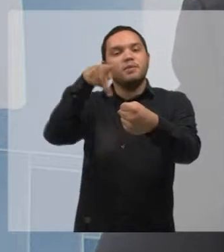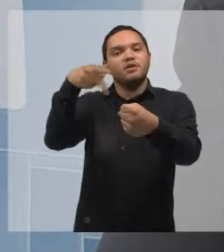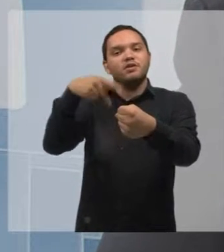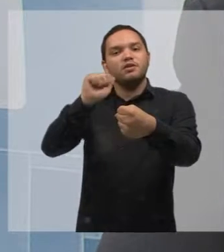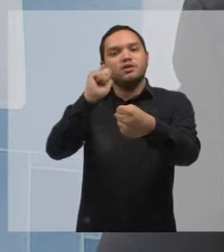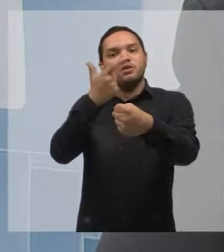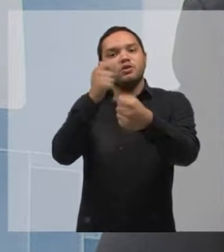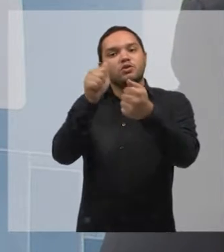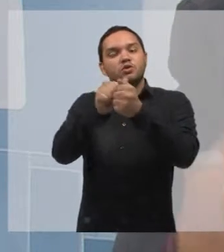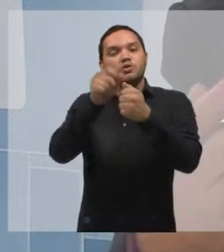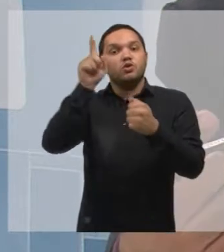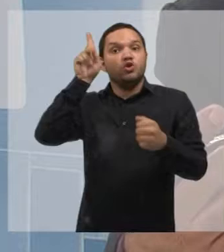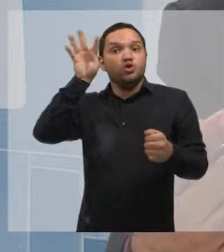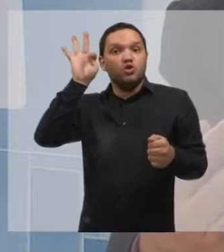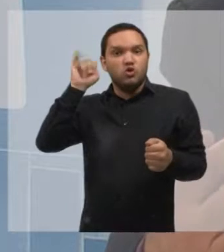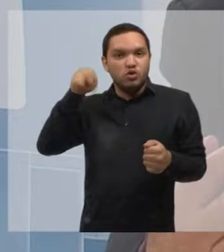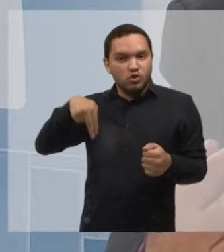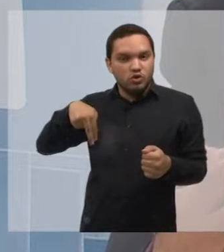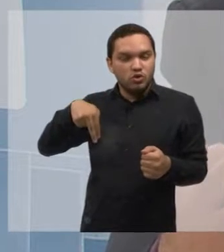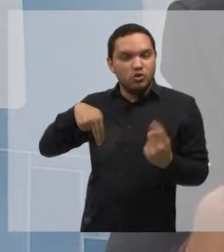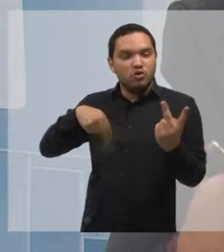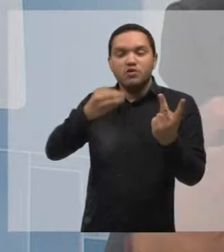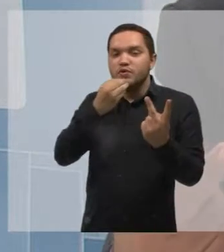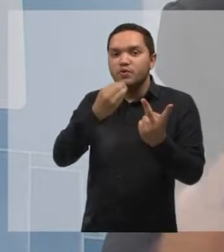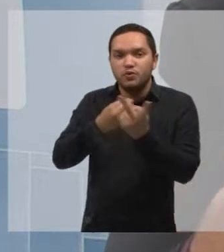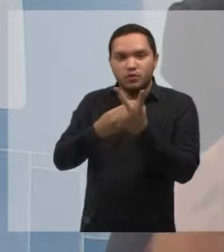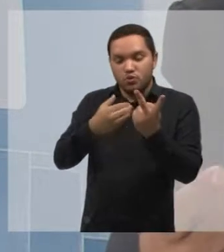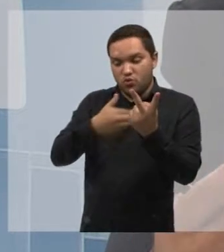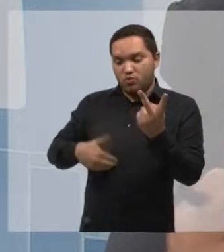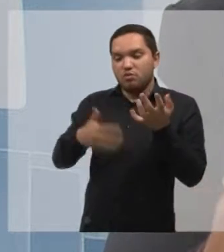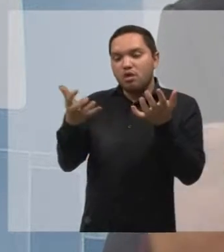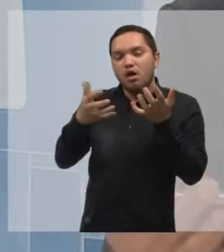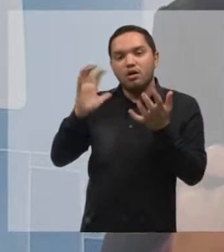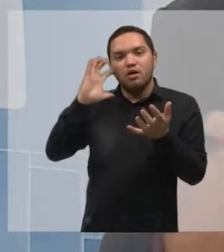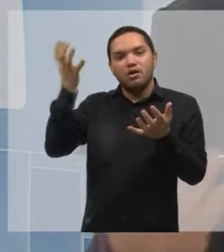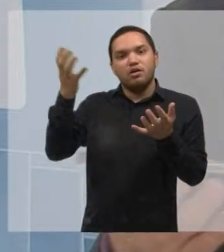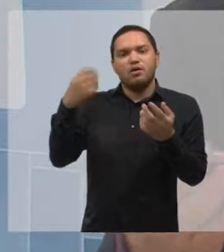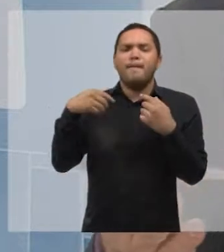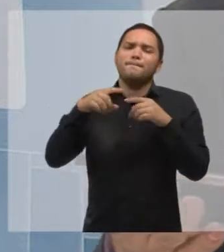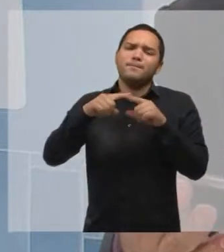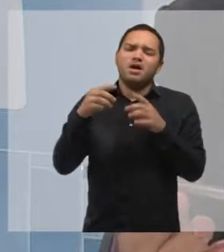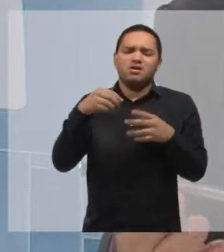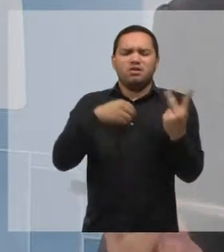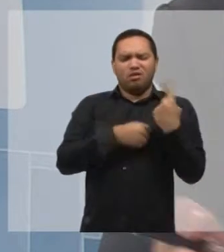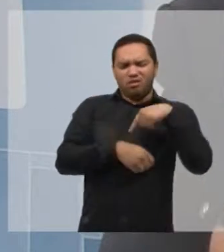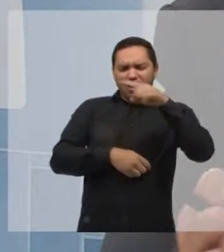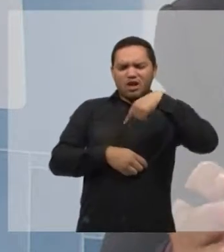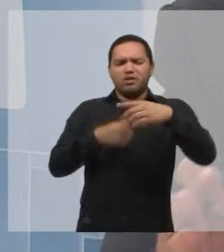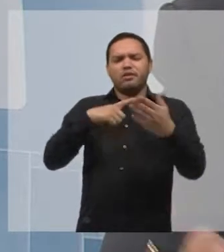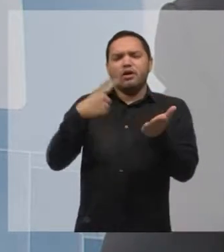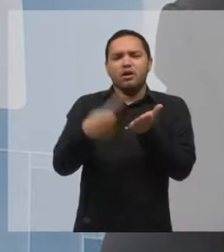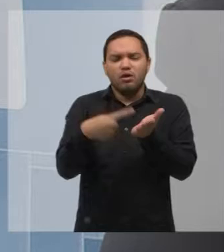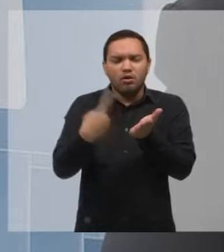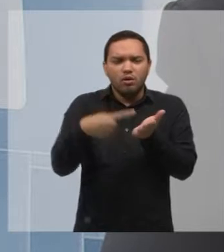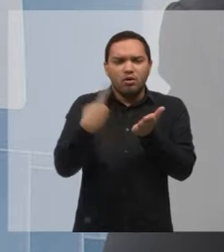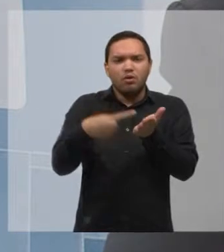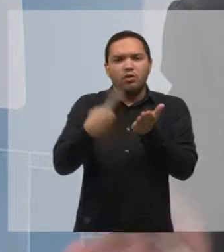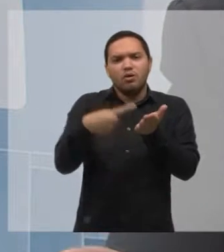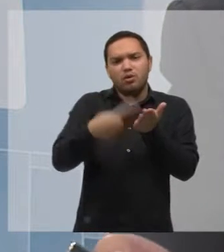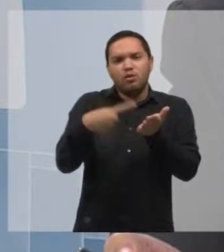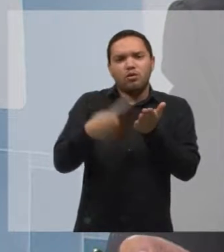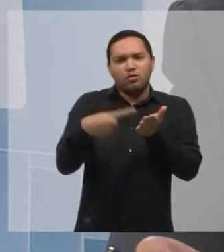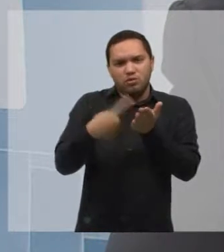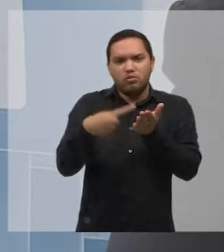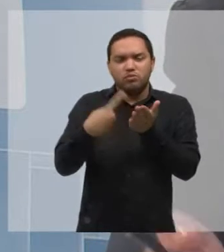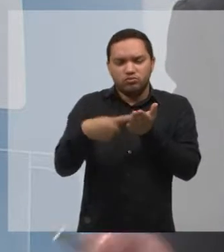com o deputado Tim Gomes. Eram os dois que o governador estava para resolver e tinha um acordo entre eles, muito claro. Quem o governador optasse para ser presidente, o outro